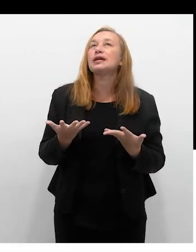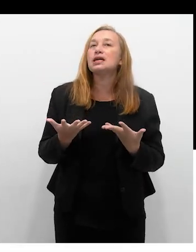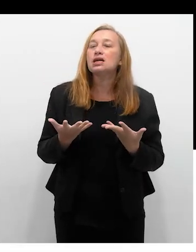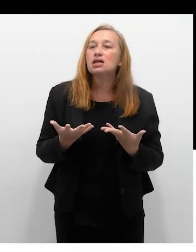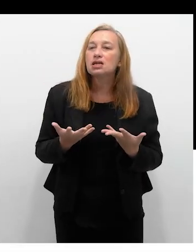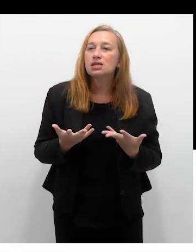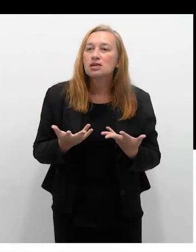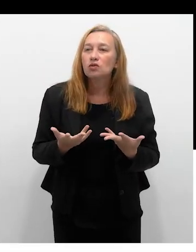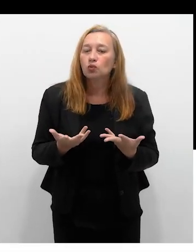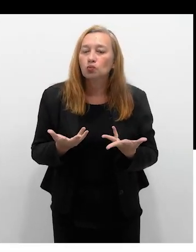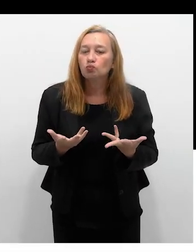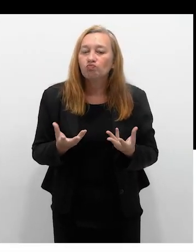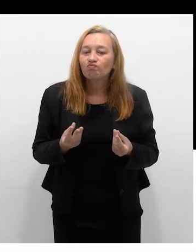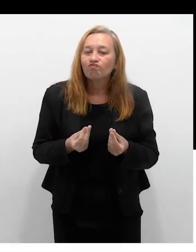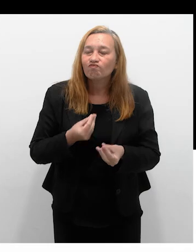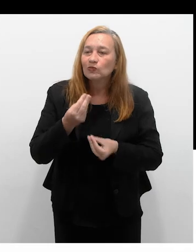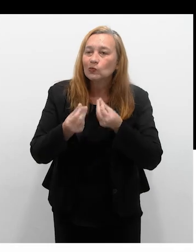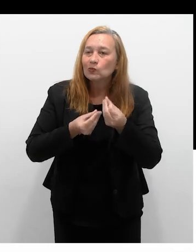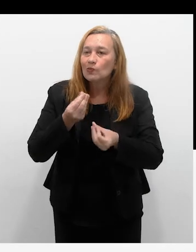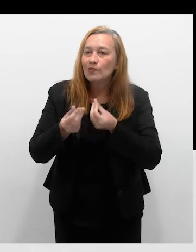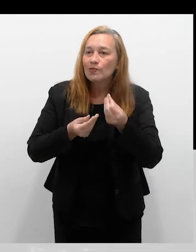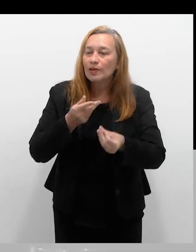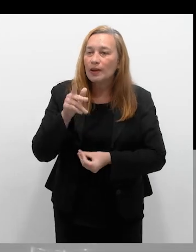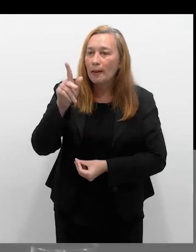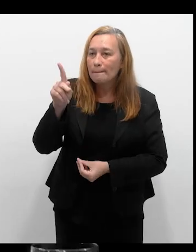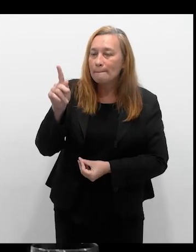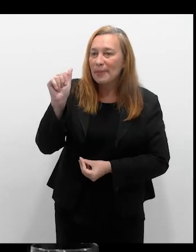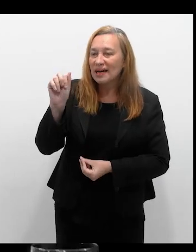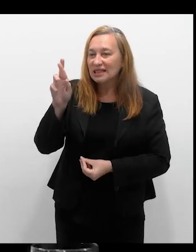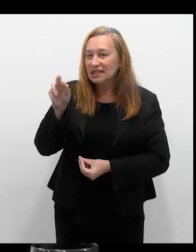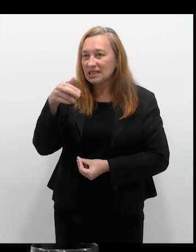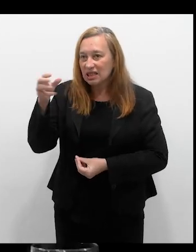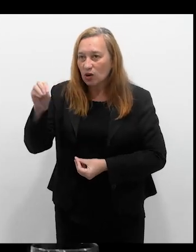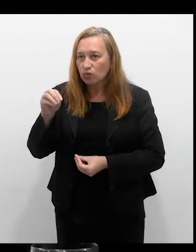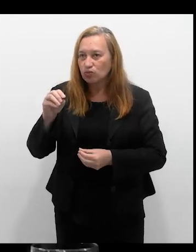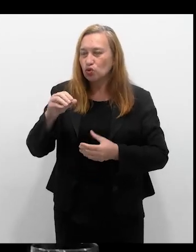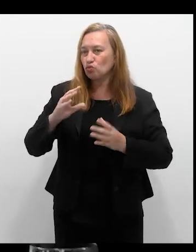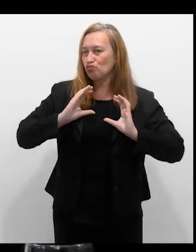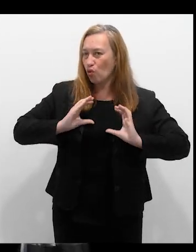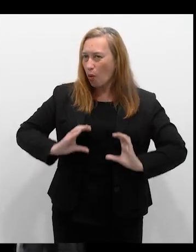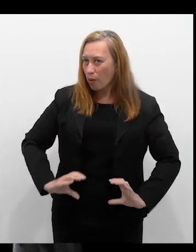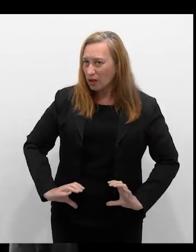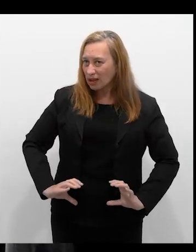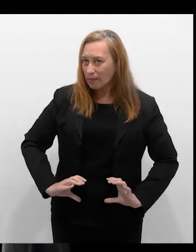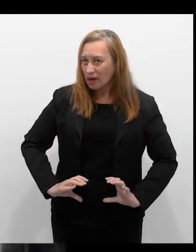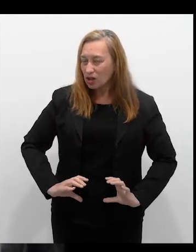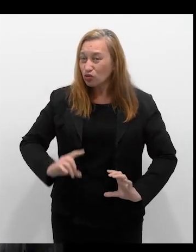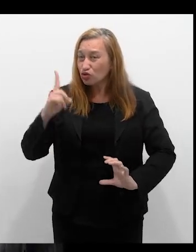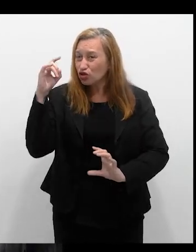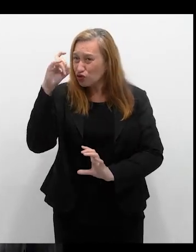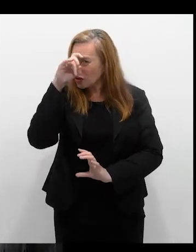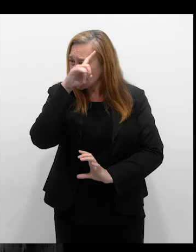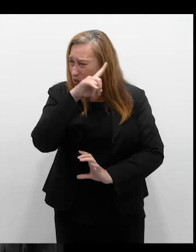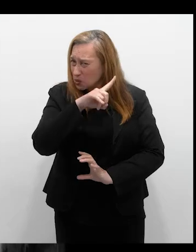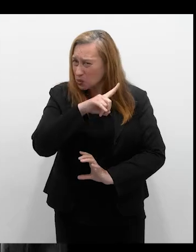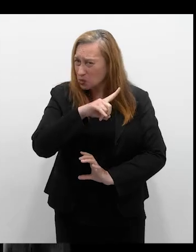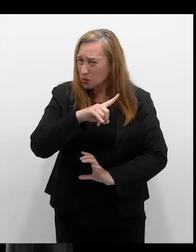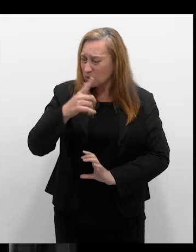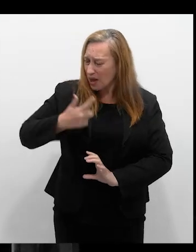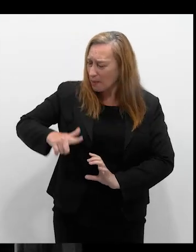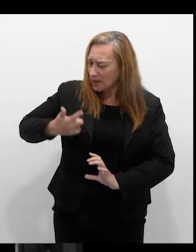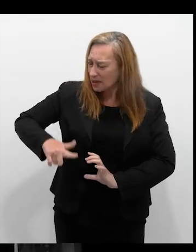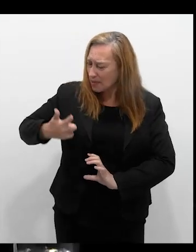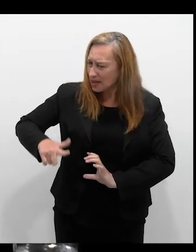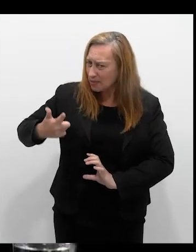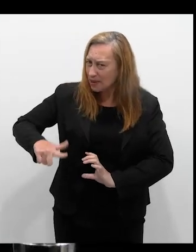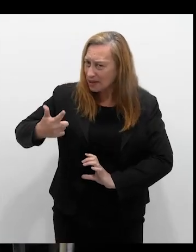personalidade borderline como um padrão de comportamento sistemático, ou seja, que ocorre com bastante frequência, em